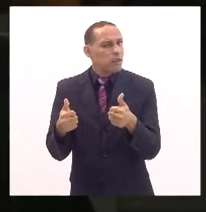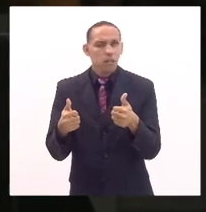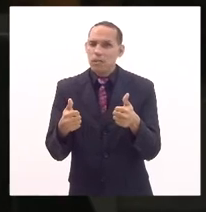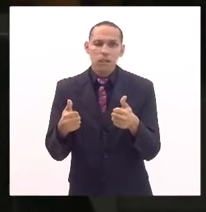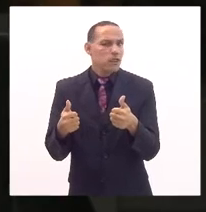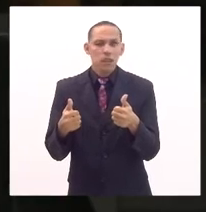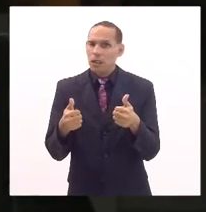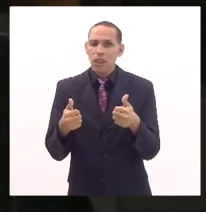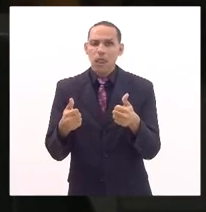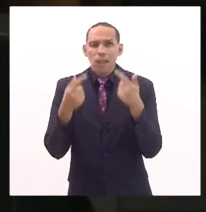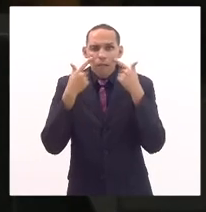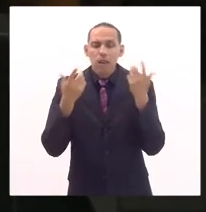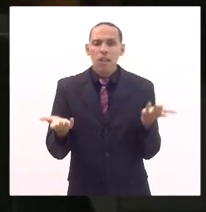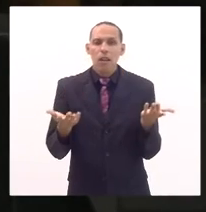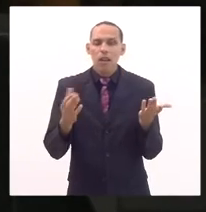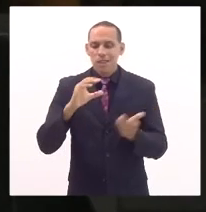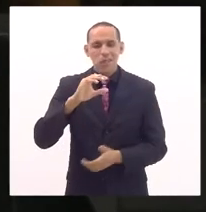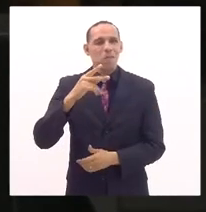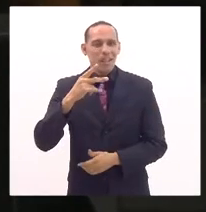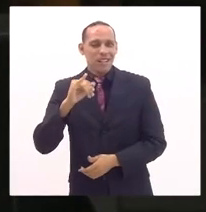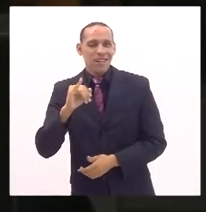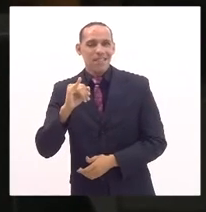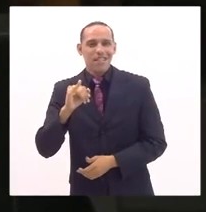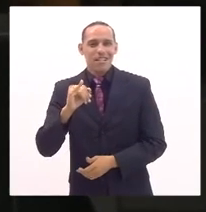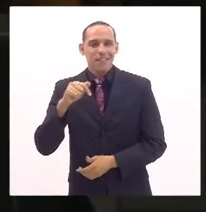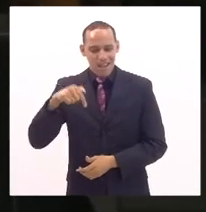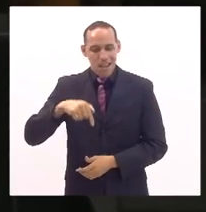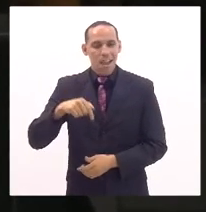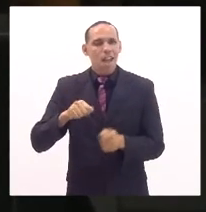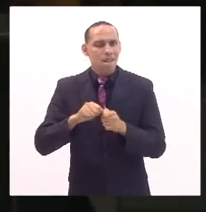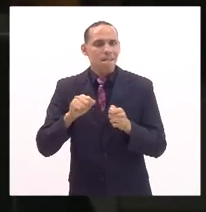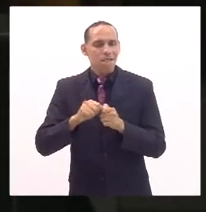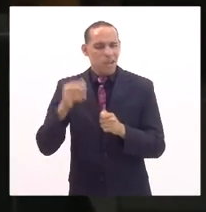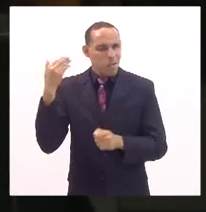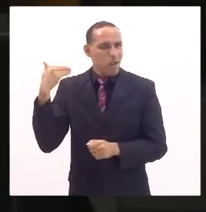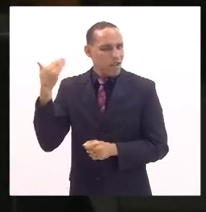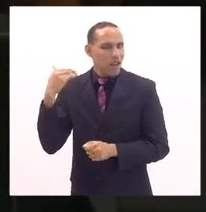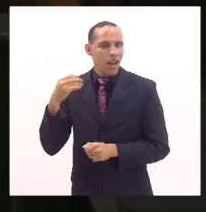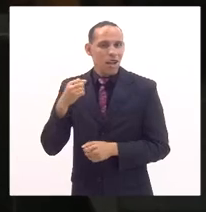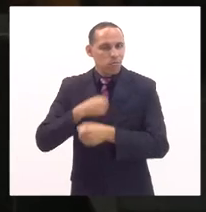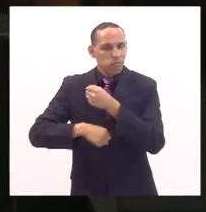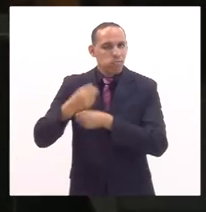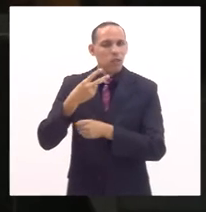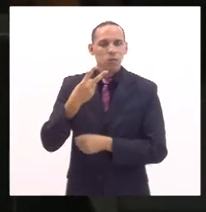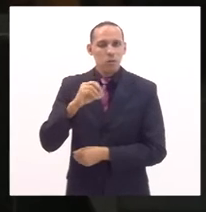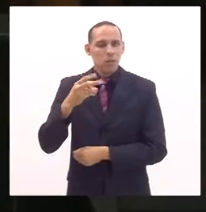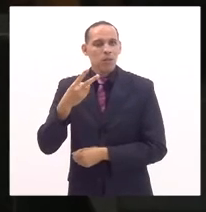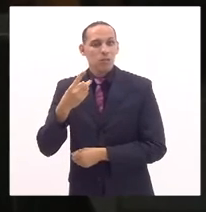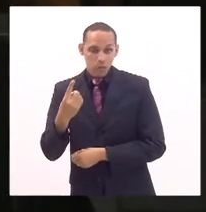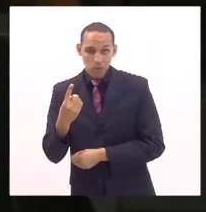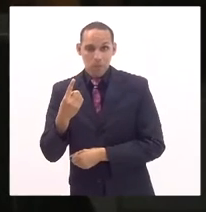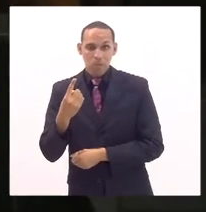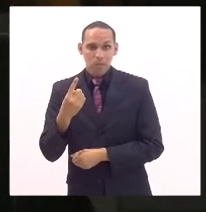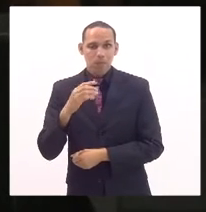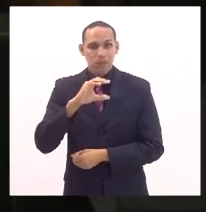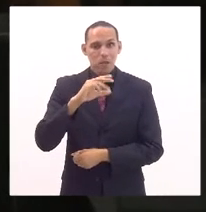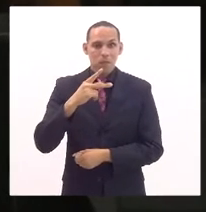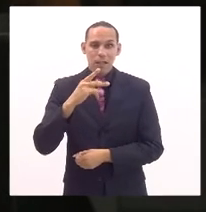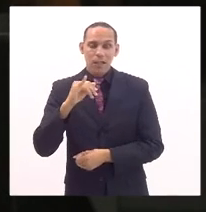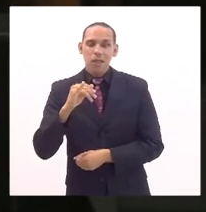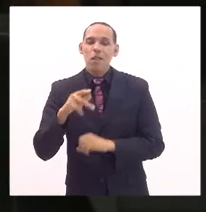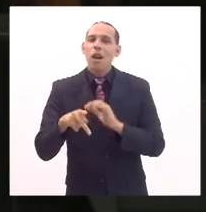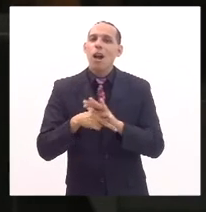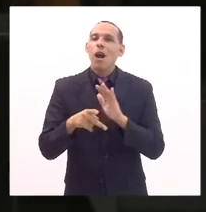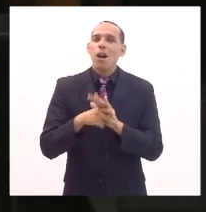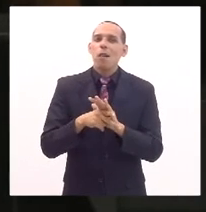contrário sua ver mas CPI que esta casa fez em 2021 CPI das